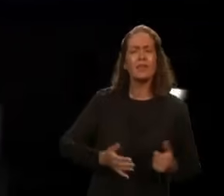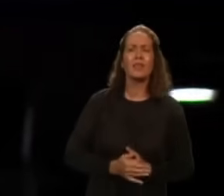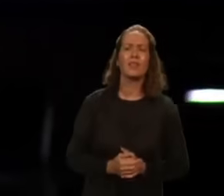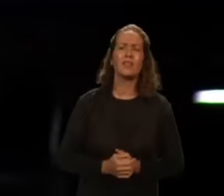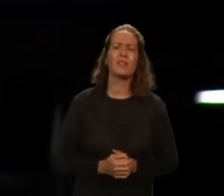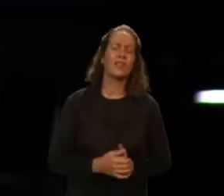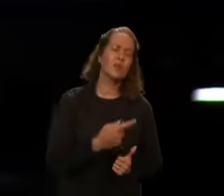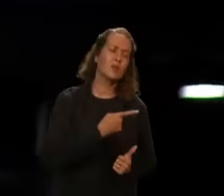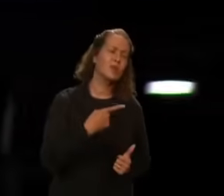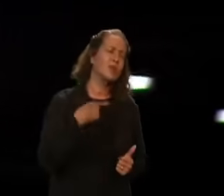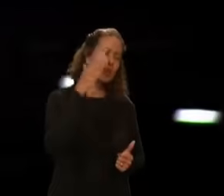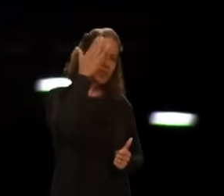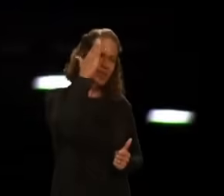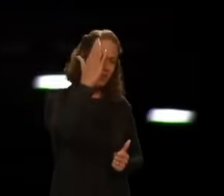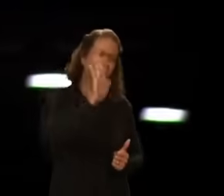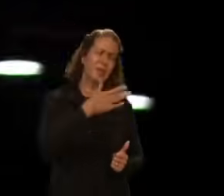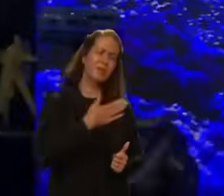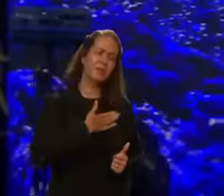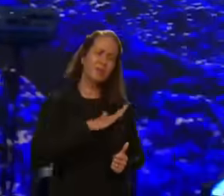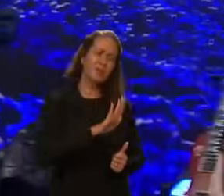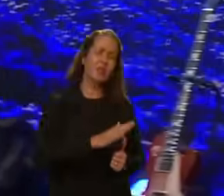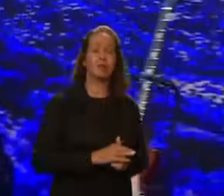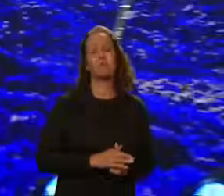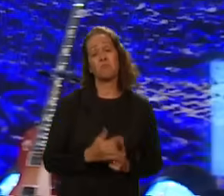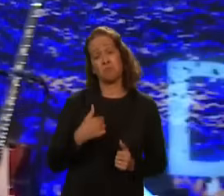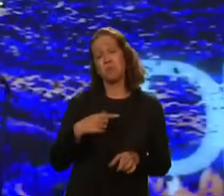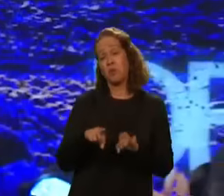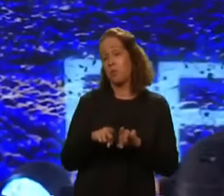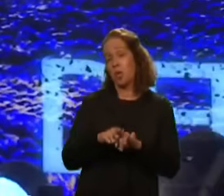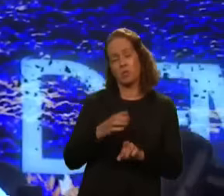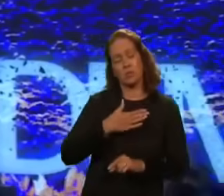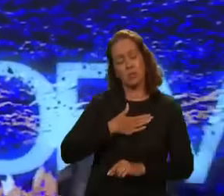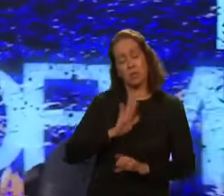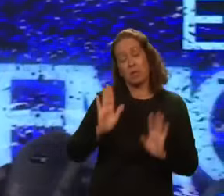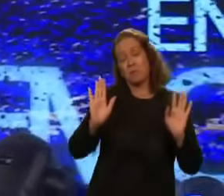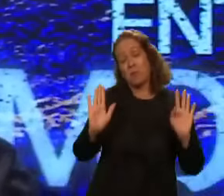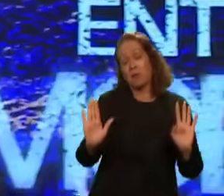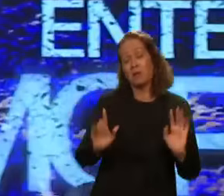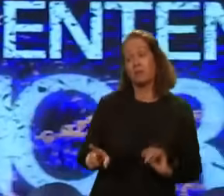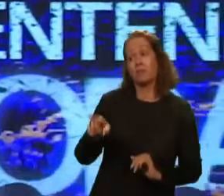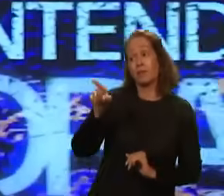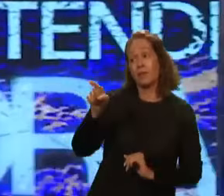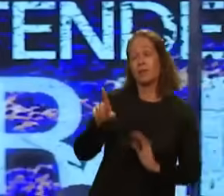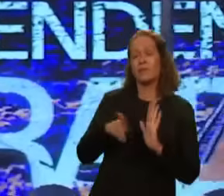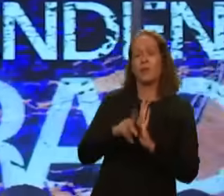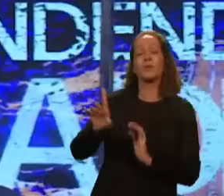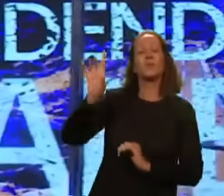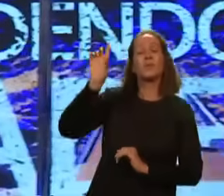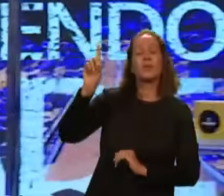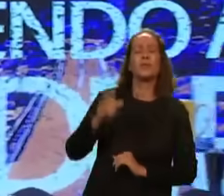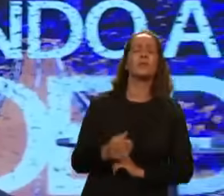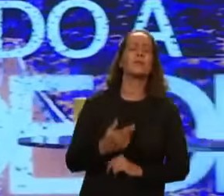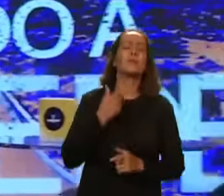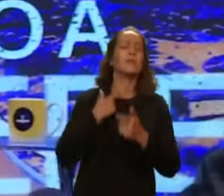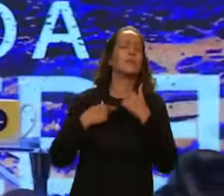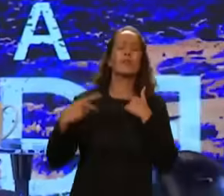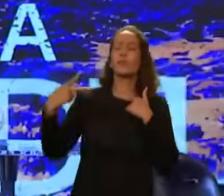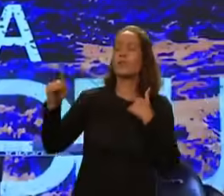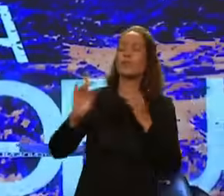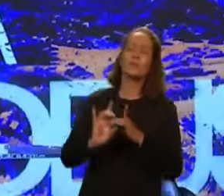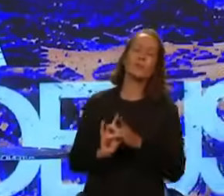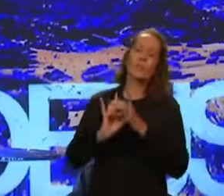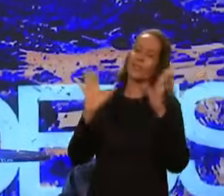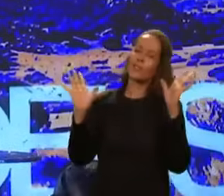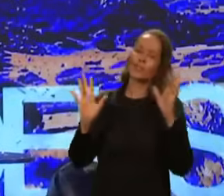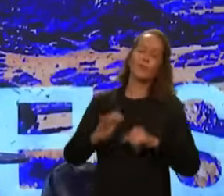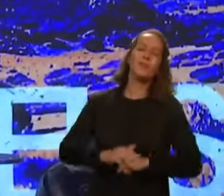entendi, mas não gostei. Eu também, somos dois. Ele é Deus. e Ele vai fazer o que Ele quiser.